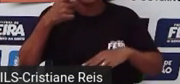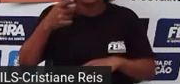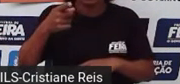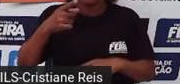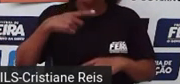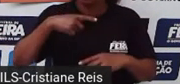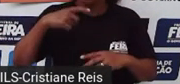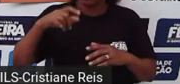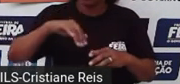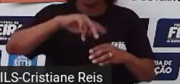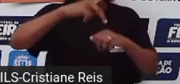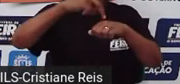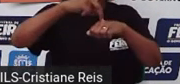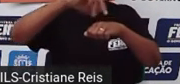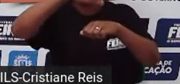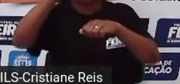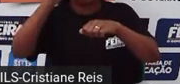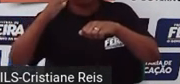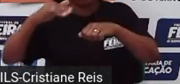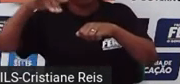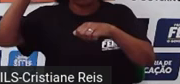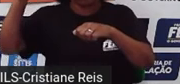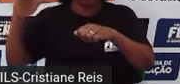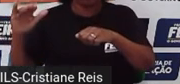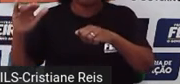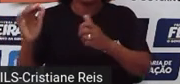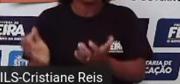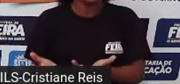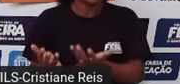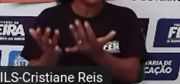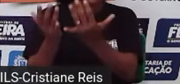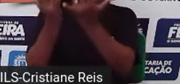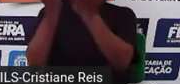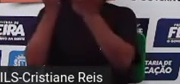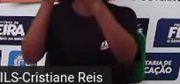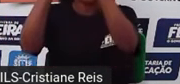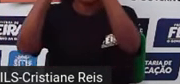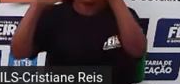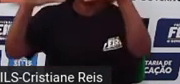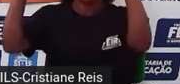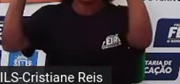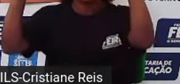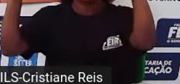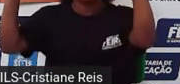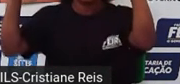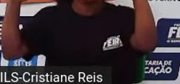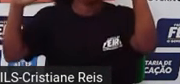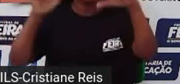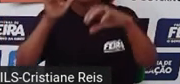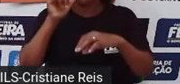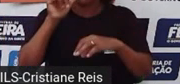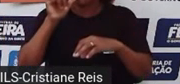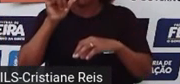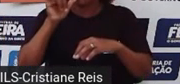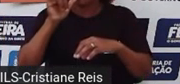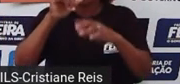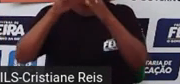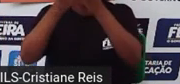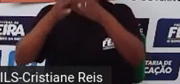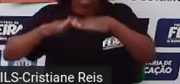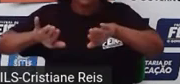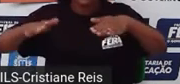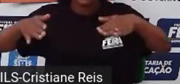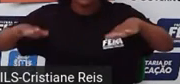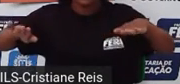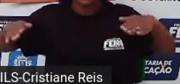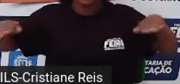zona de alta pressão vou formar esses dentes subindo formando essas nuvens só que eu não te e ela aqui né eu